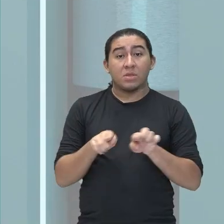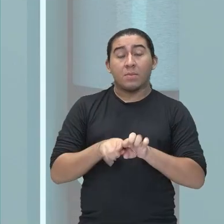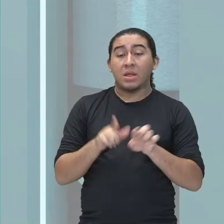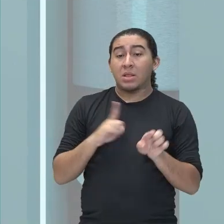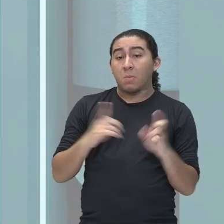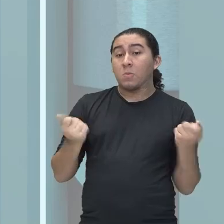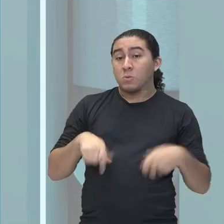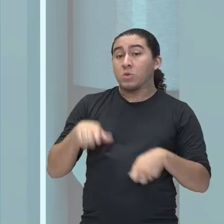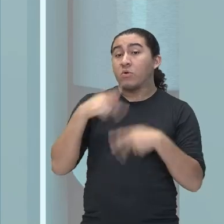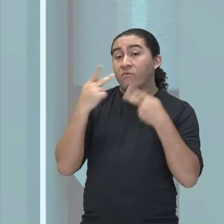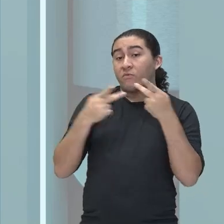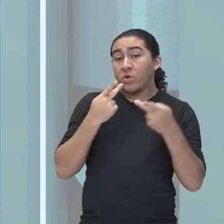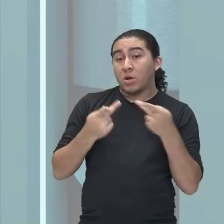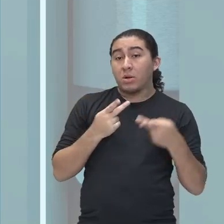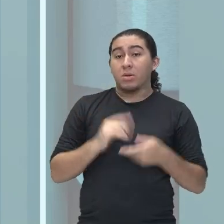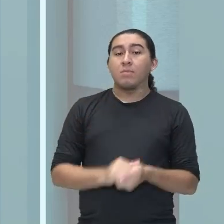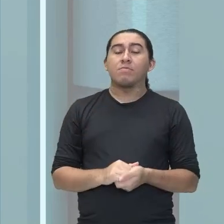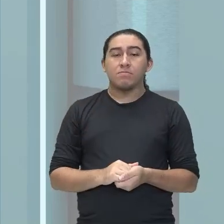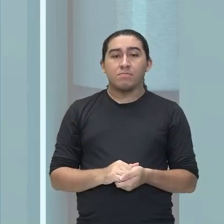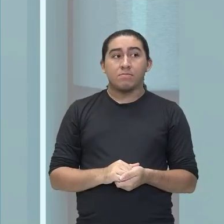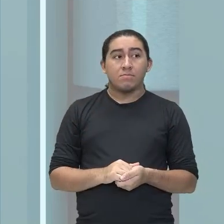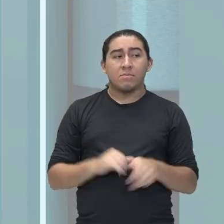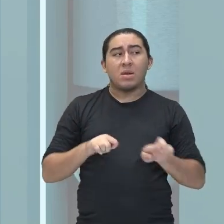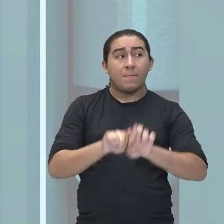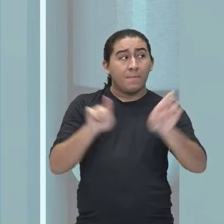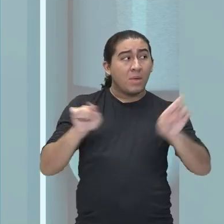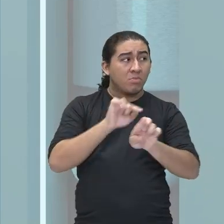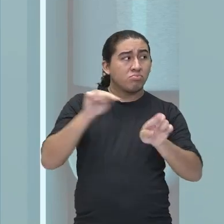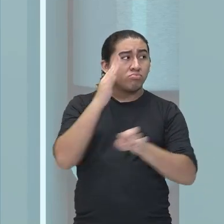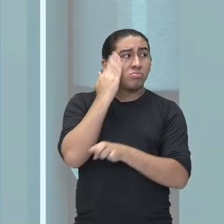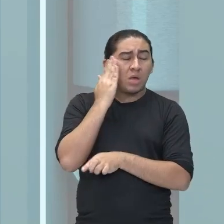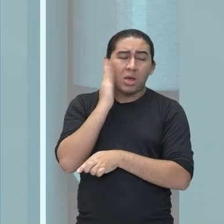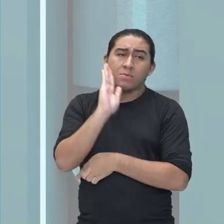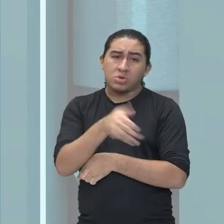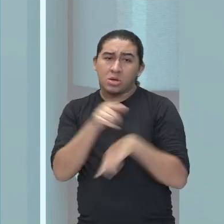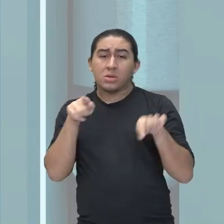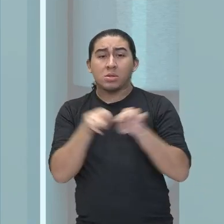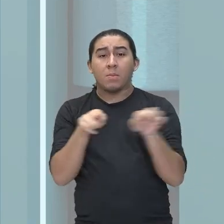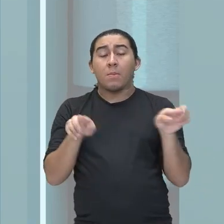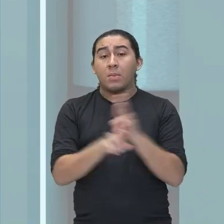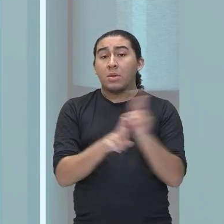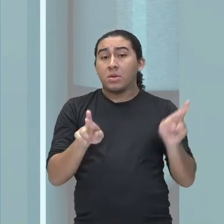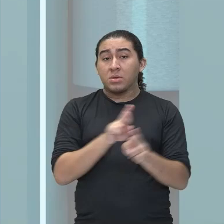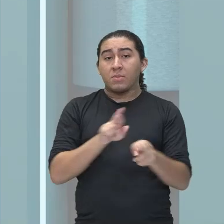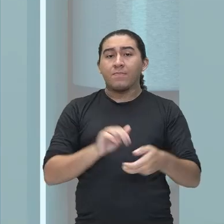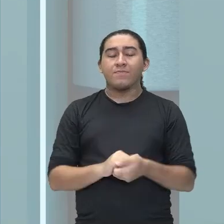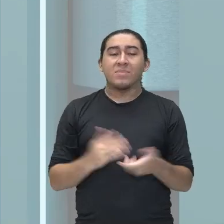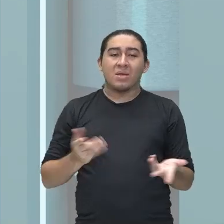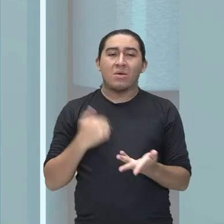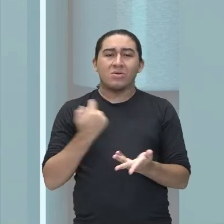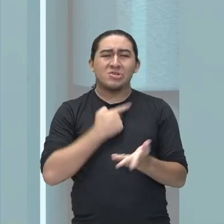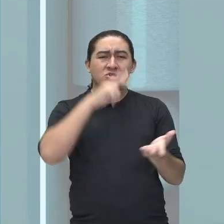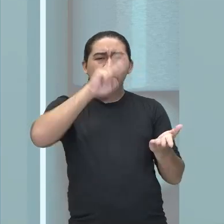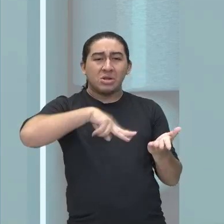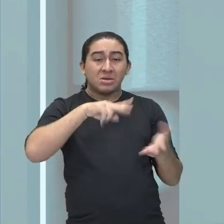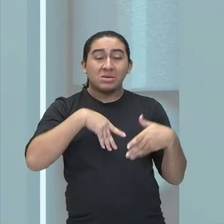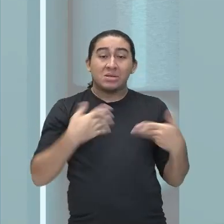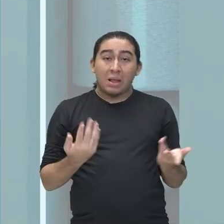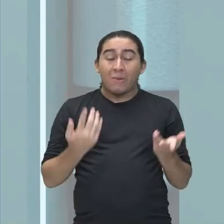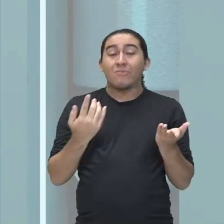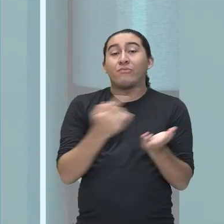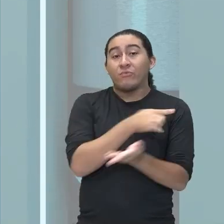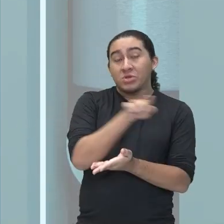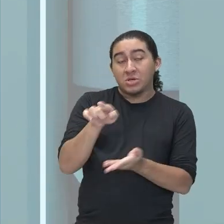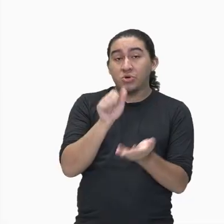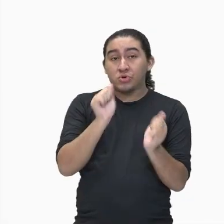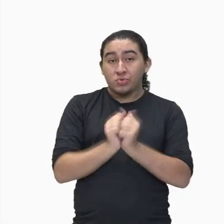também. Mas agora você já sabe, né? E a gente vai fazer mais uma leitura, convido a todos a lerem